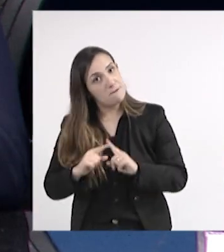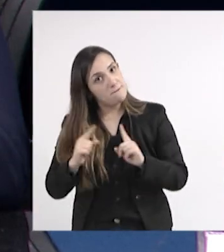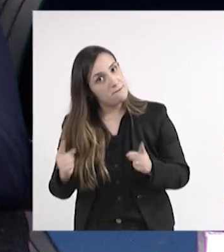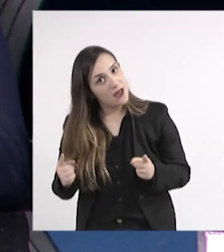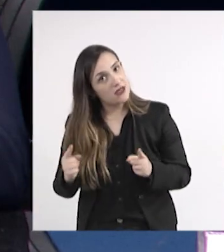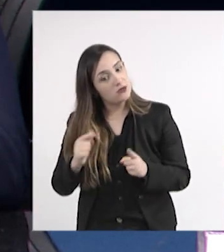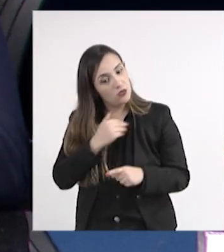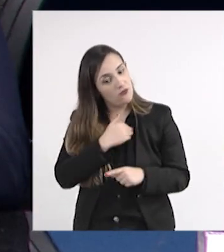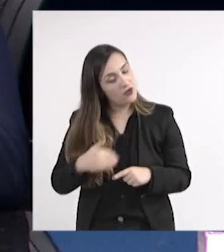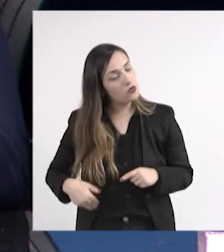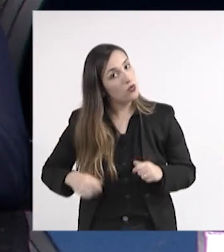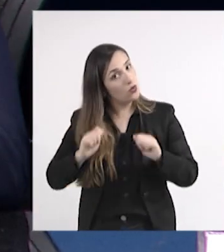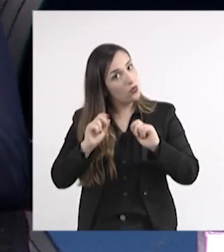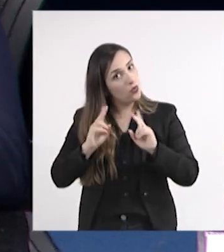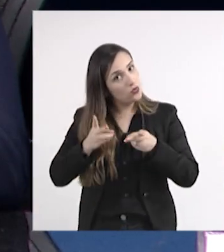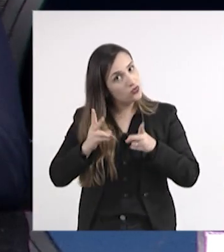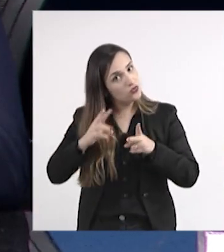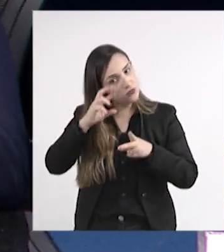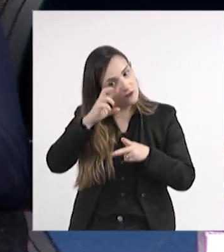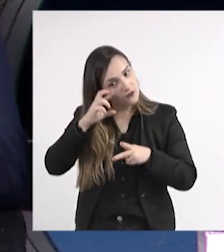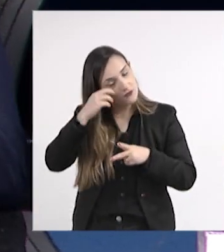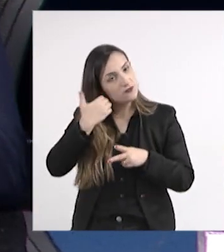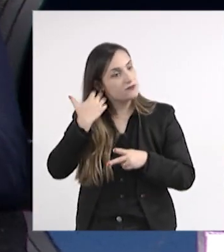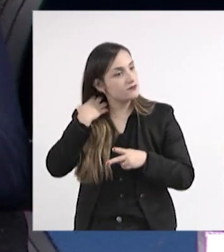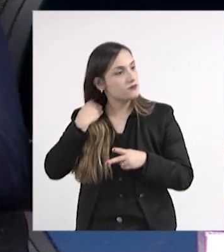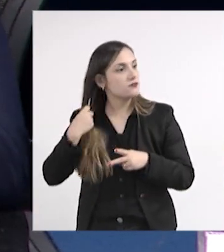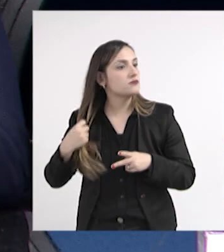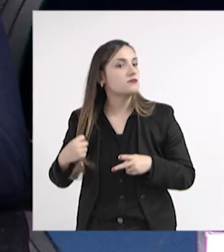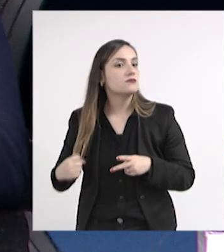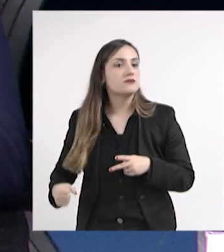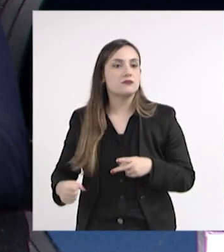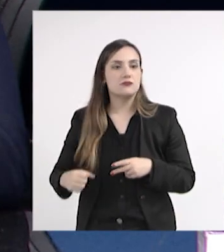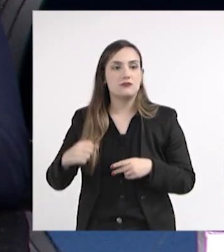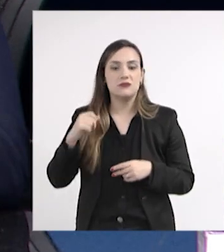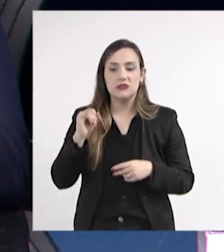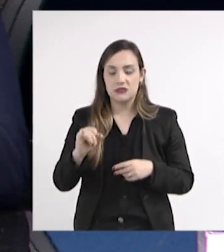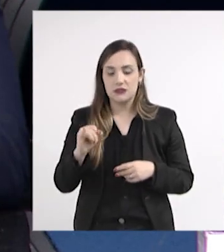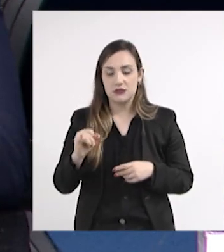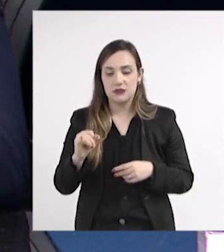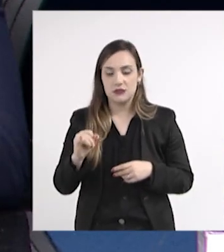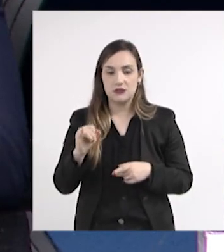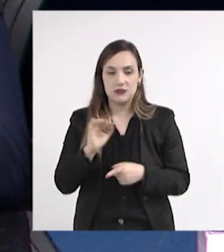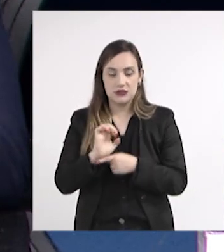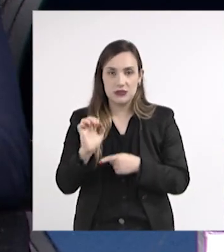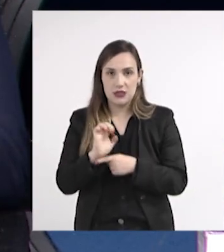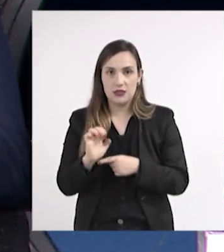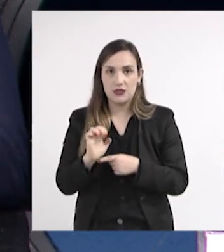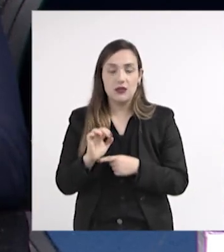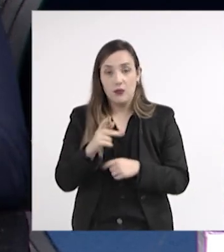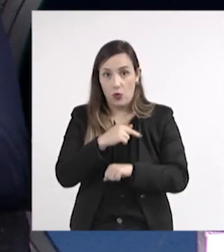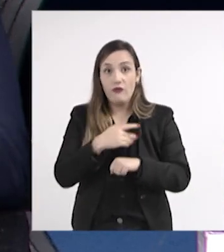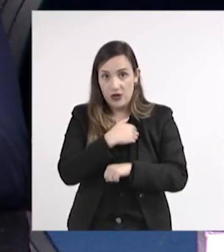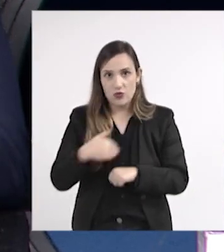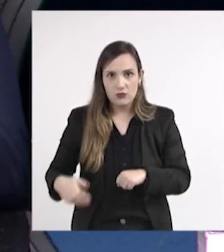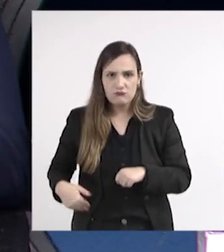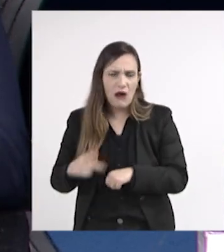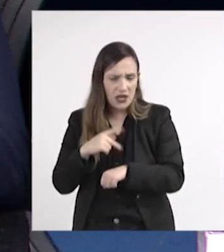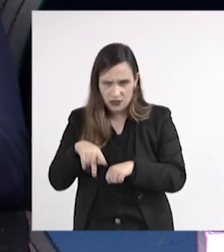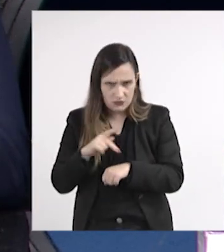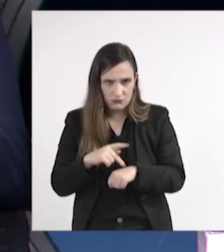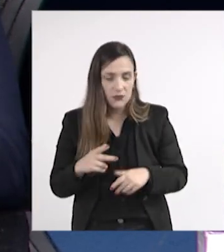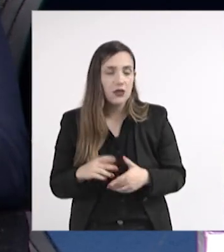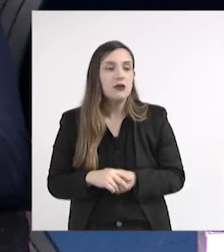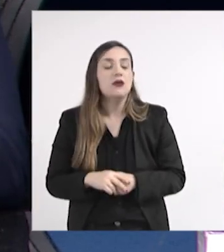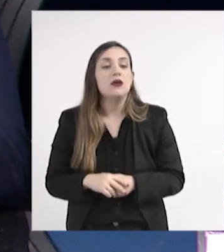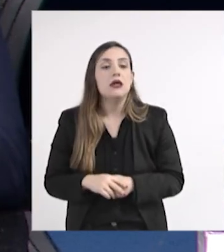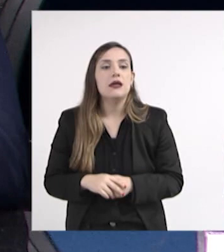pelo poder público, quando o Estado deixa de assumir o papel de prestador de serviços e passa a